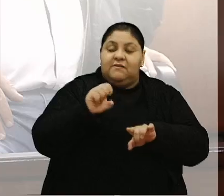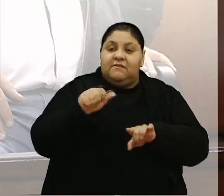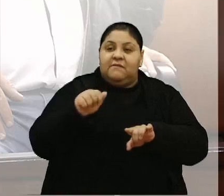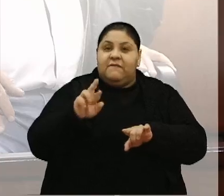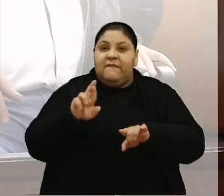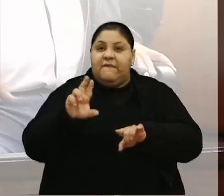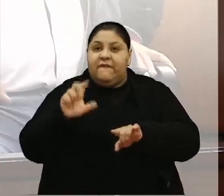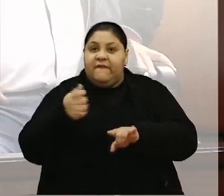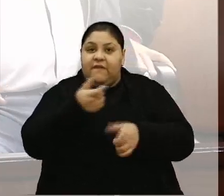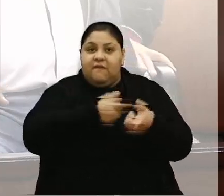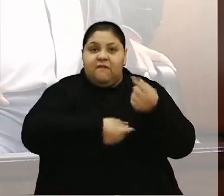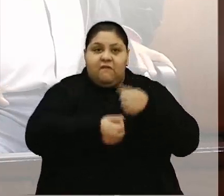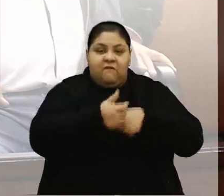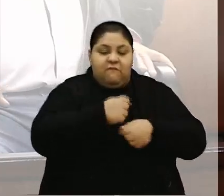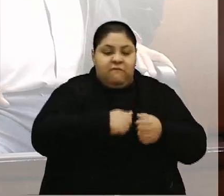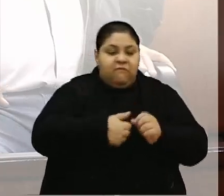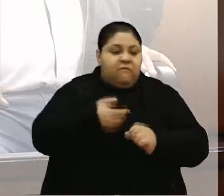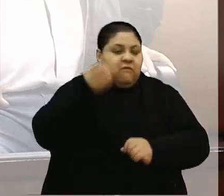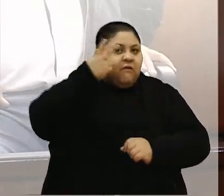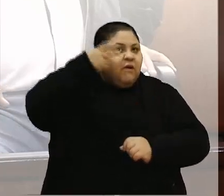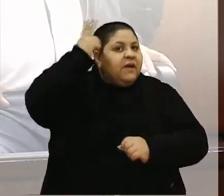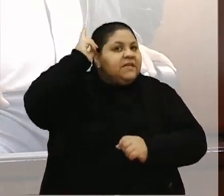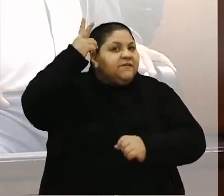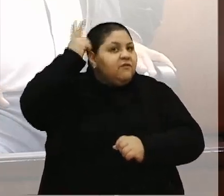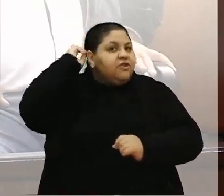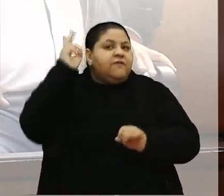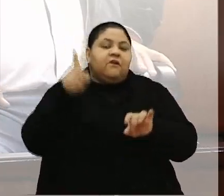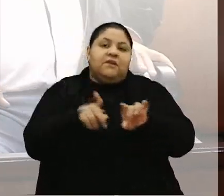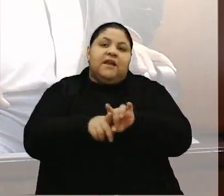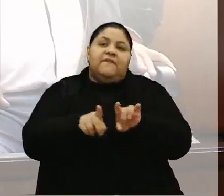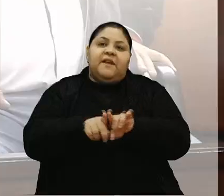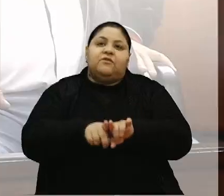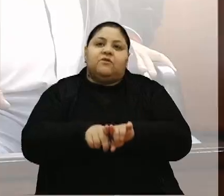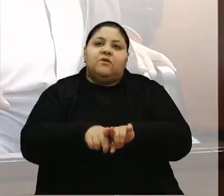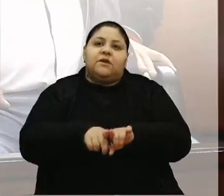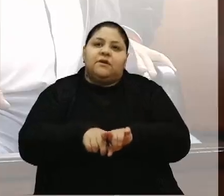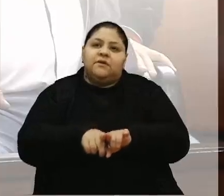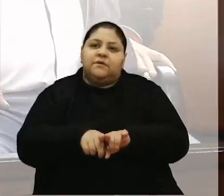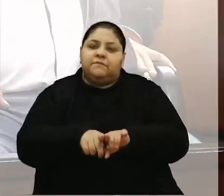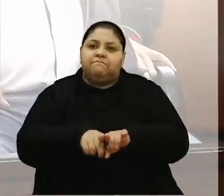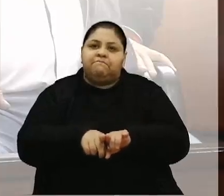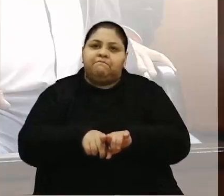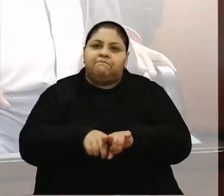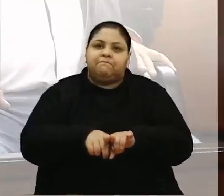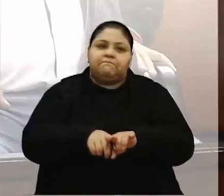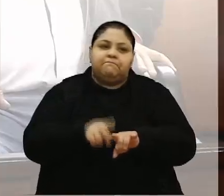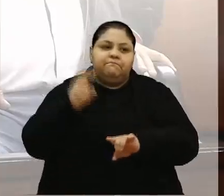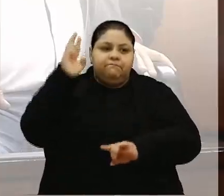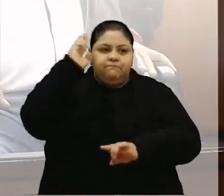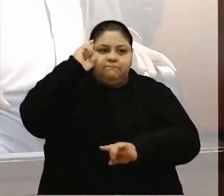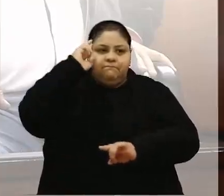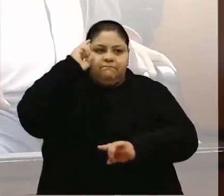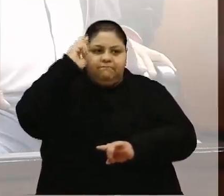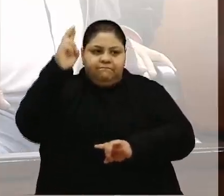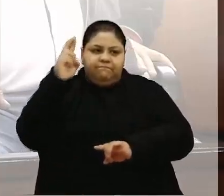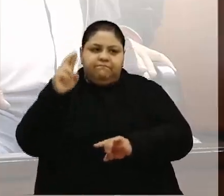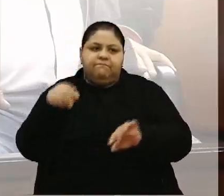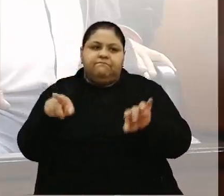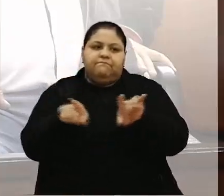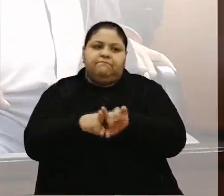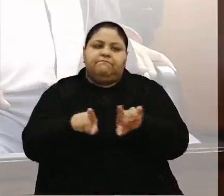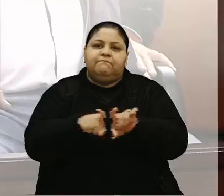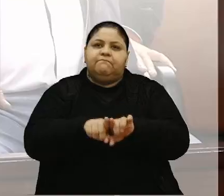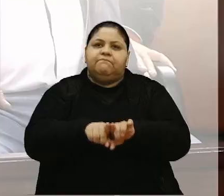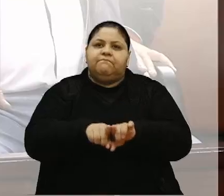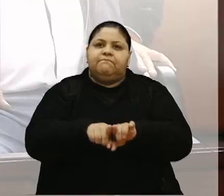Valdir Walter, grande Valdir Walter, e também temos aí a diretora Carlas, que é a diretora de organização, que não